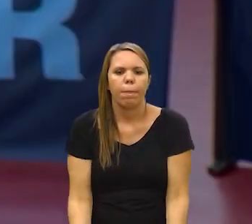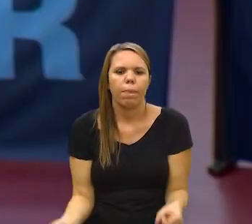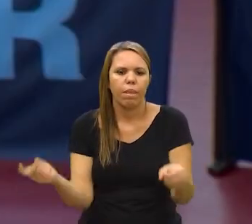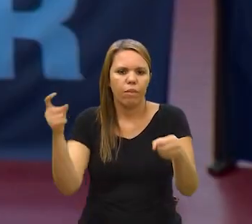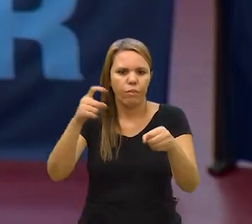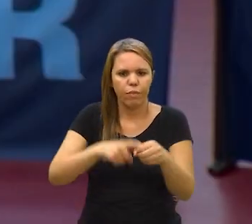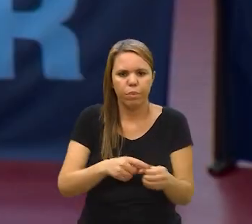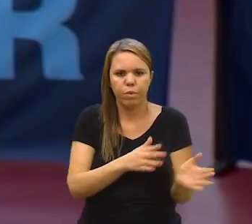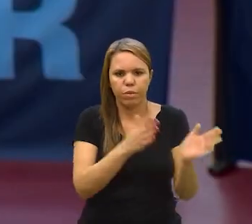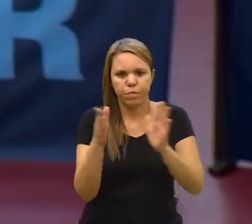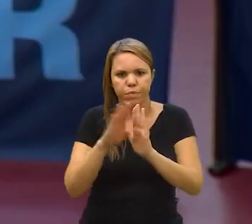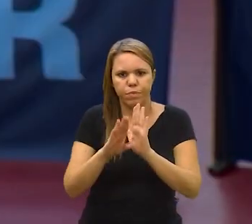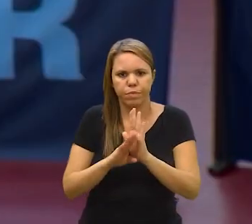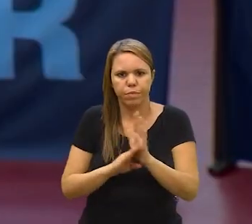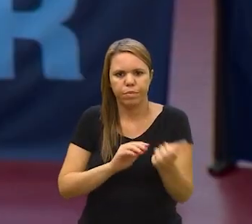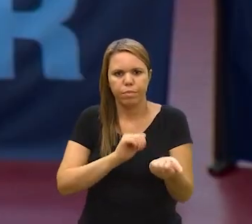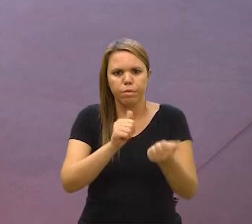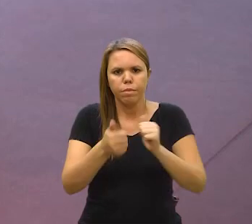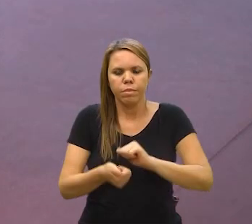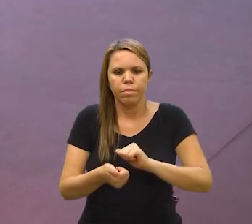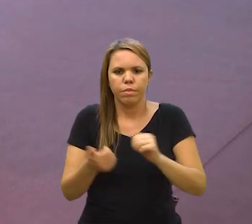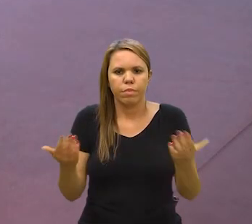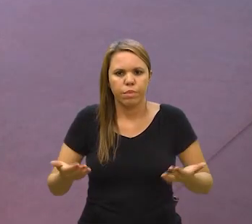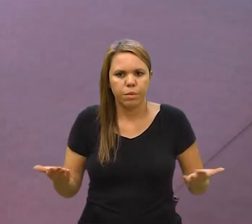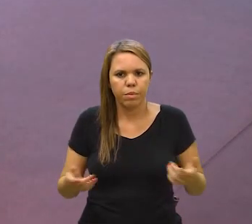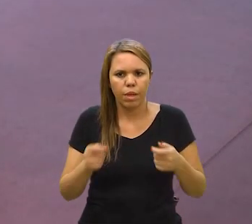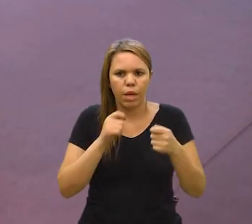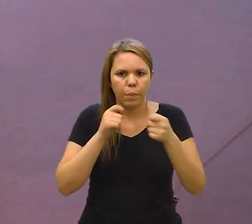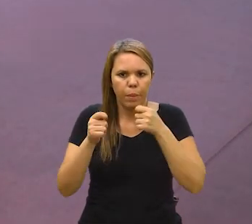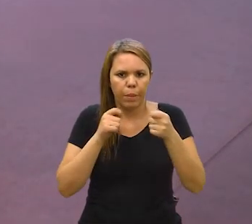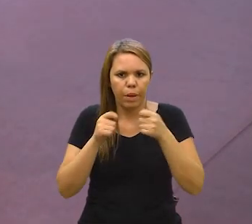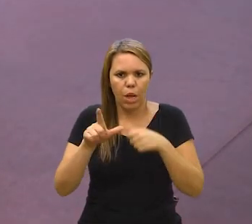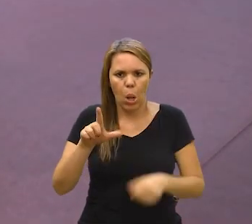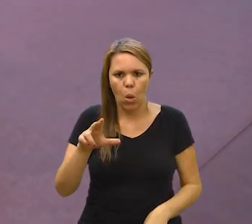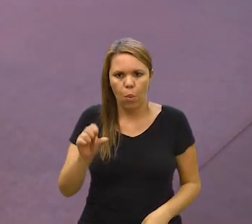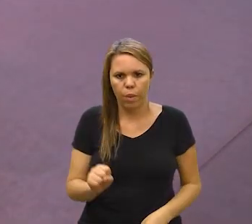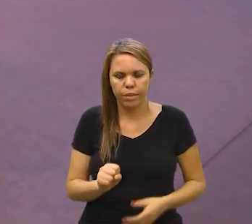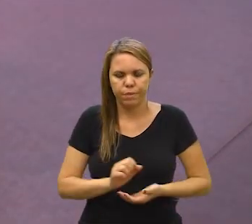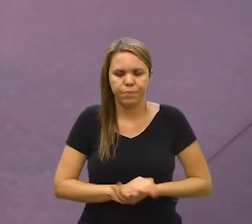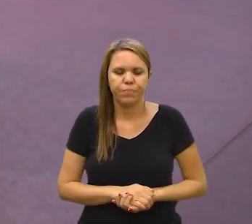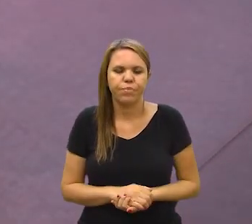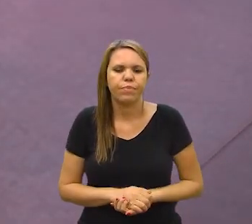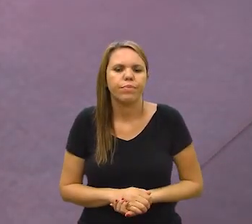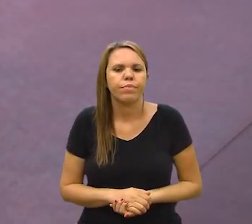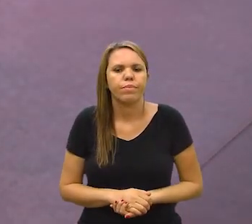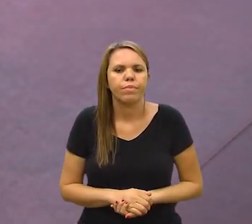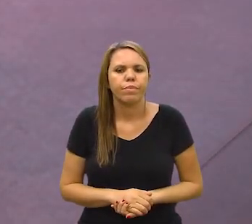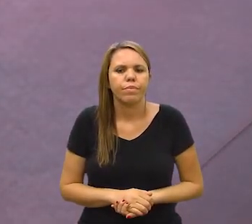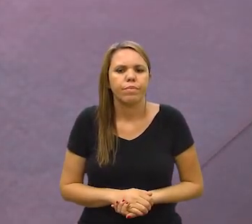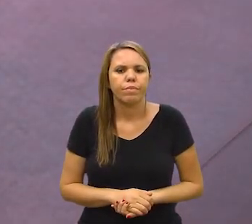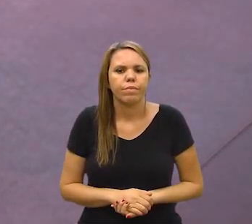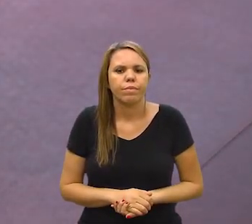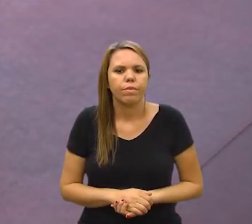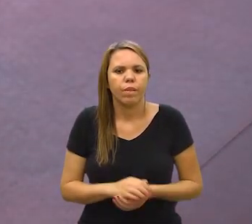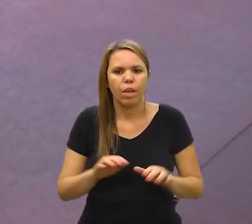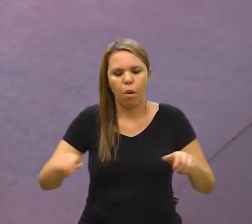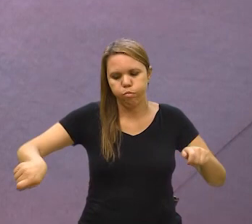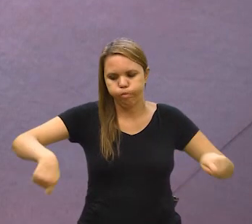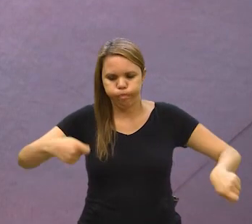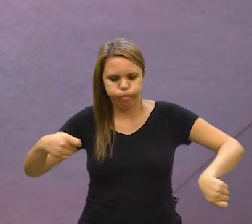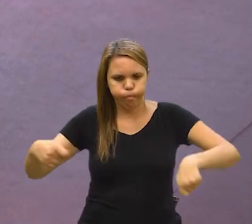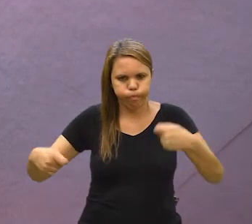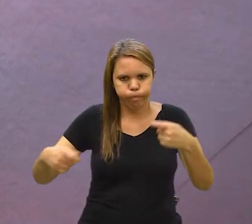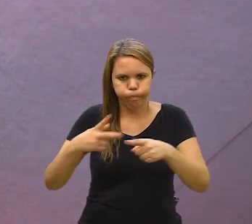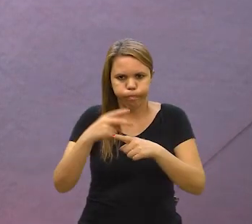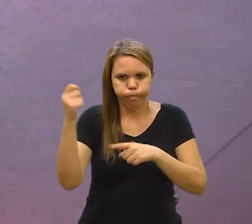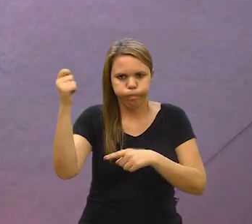Voltamos com o segundo bloco do programa Mais Esportes. Hoje estou entrevistando Luiz Felipe Guarnieri Manara, mesa tenista.